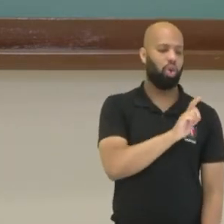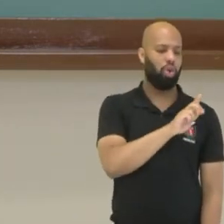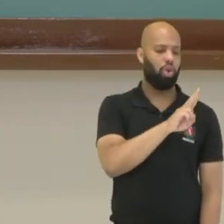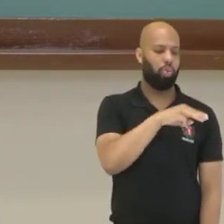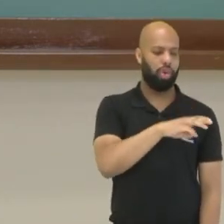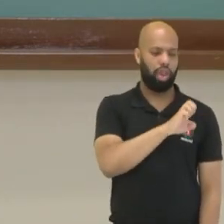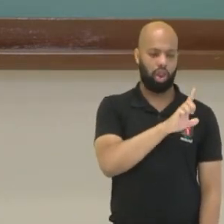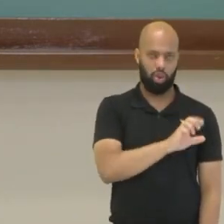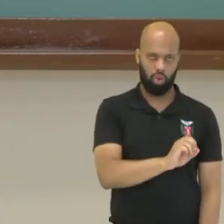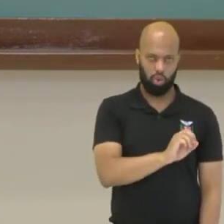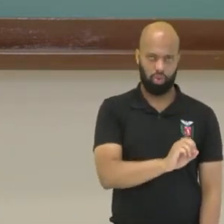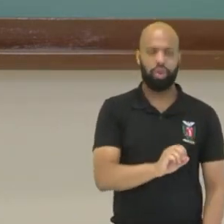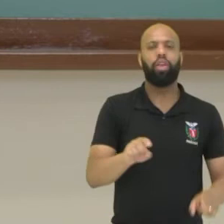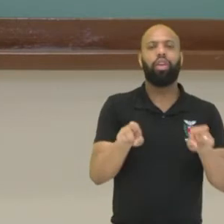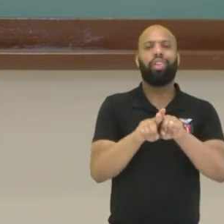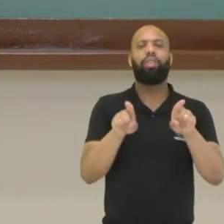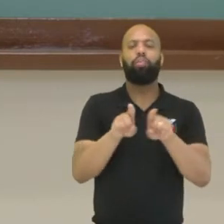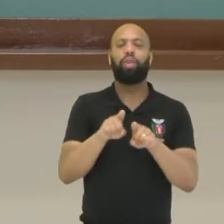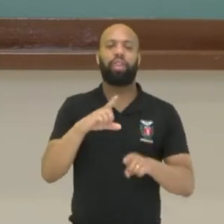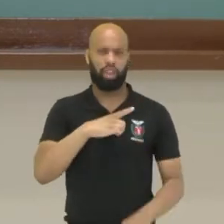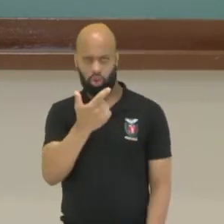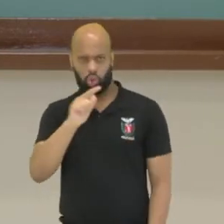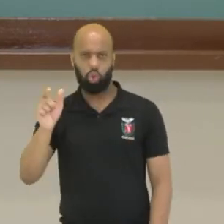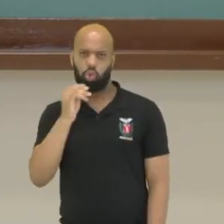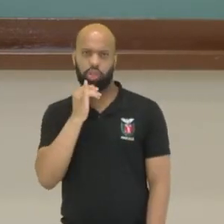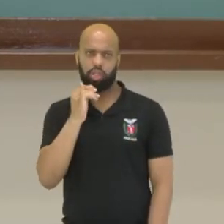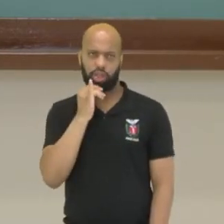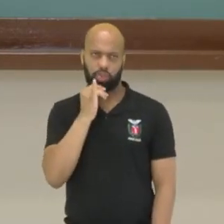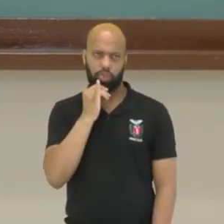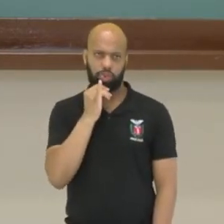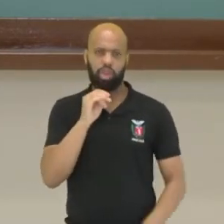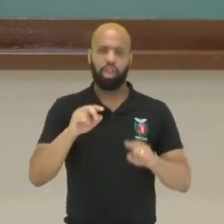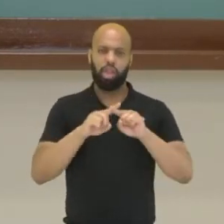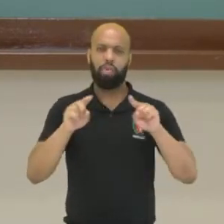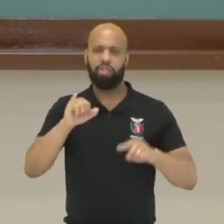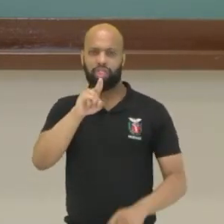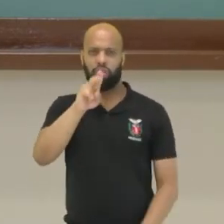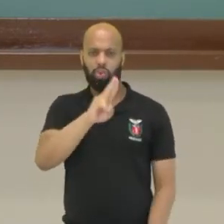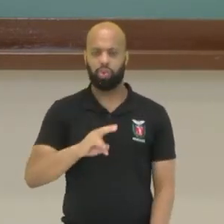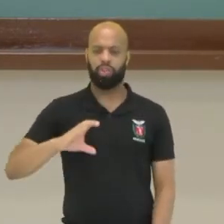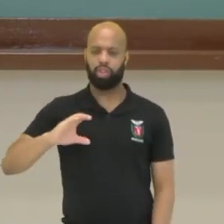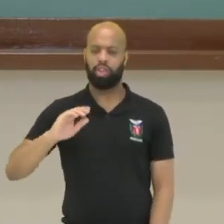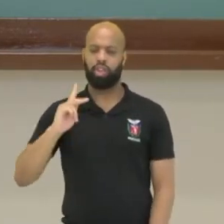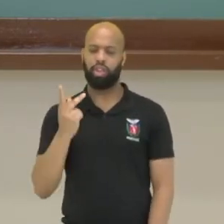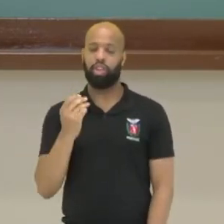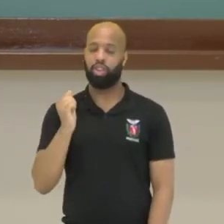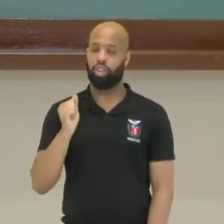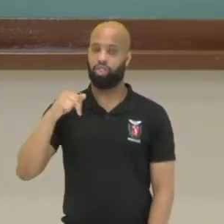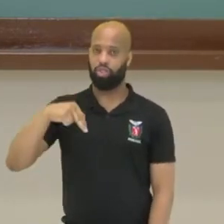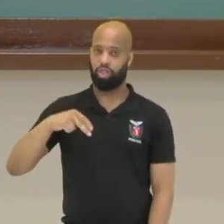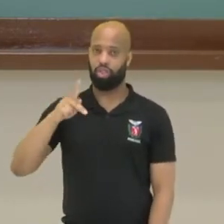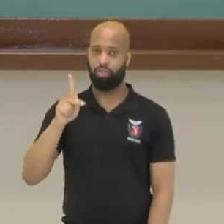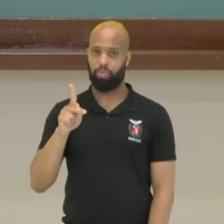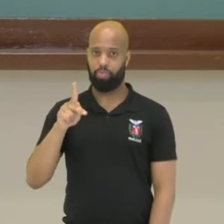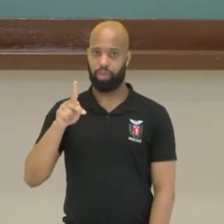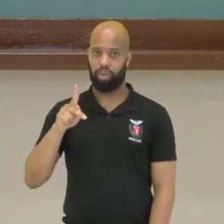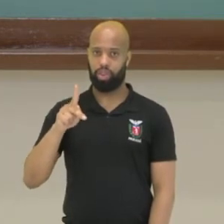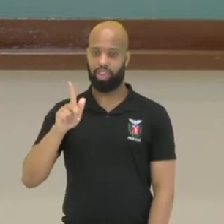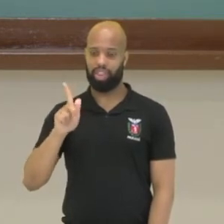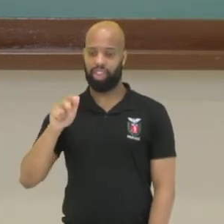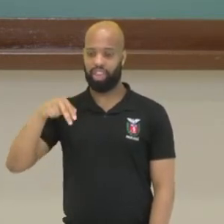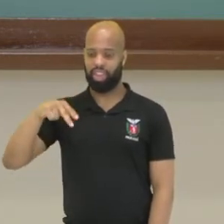usar pitipoá ou champignon, eu estou usando o quê? Um estrangeirismo, né? Então você observa às vezes em palavras comuns, como por